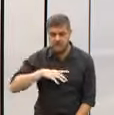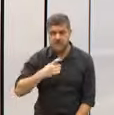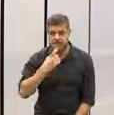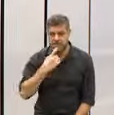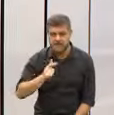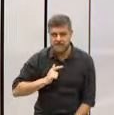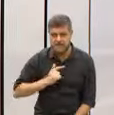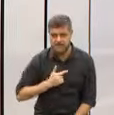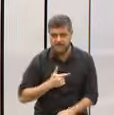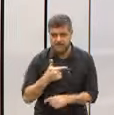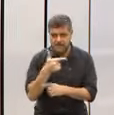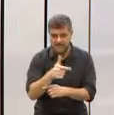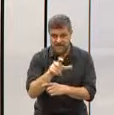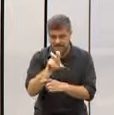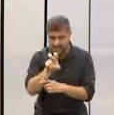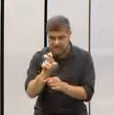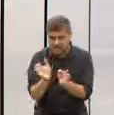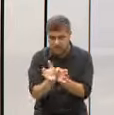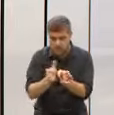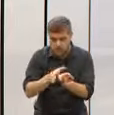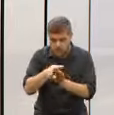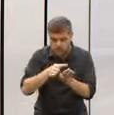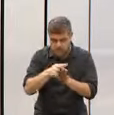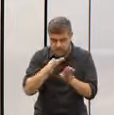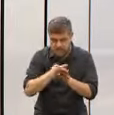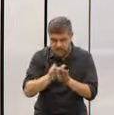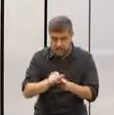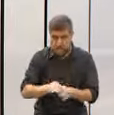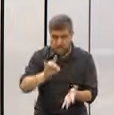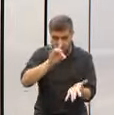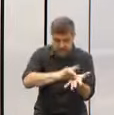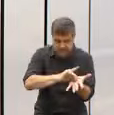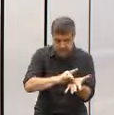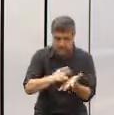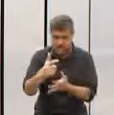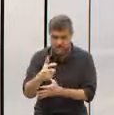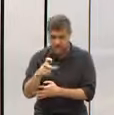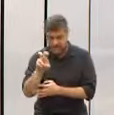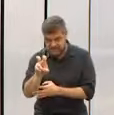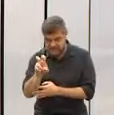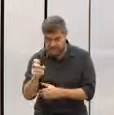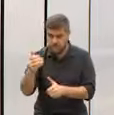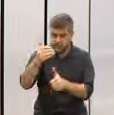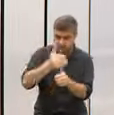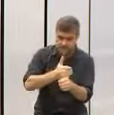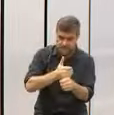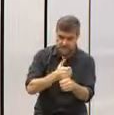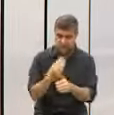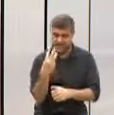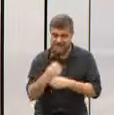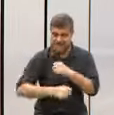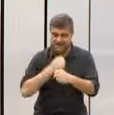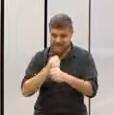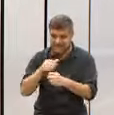Aqui na cidade foram eleitos 25 conselheiros titulares e 25 suplentes para o